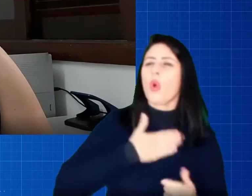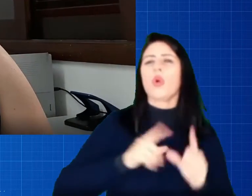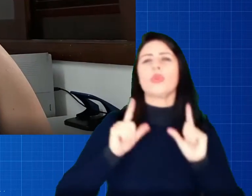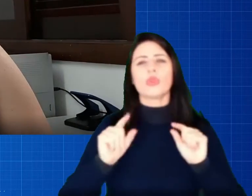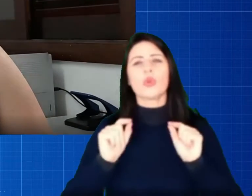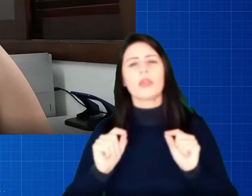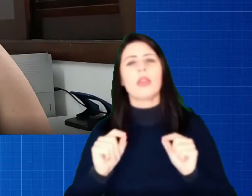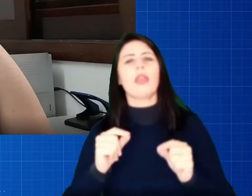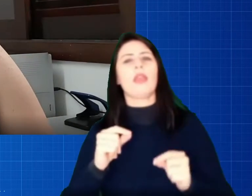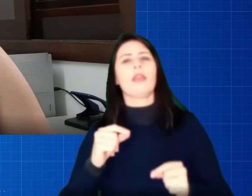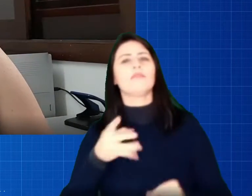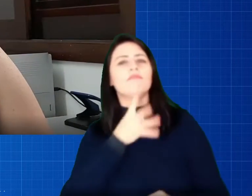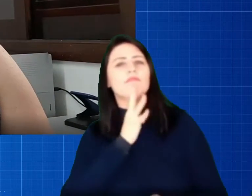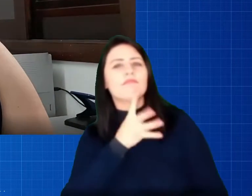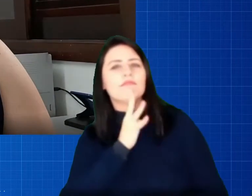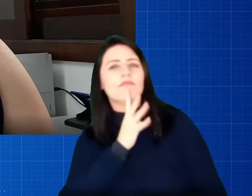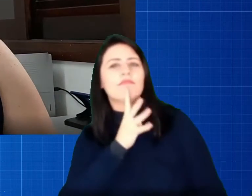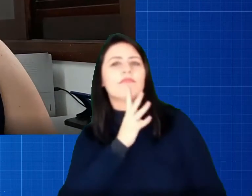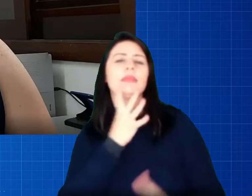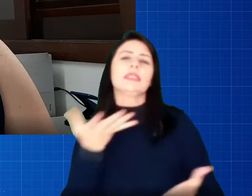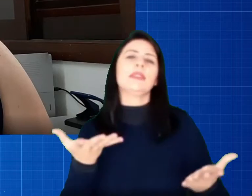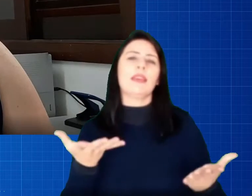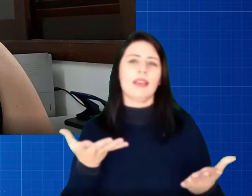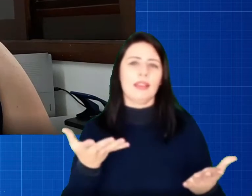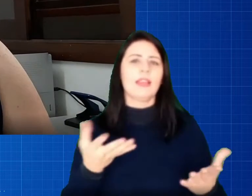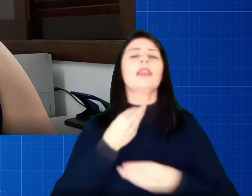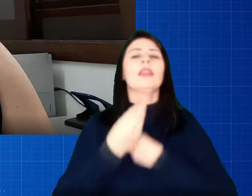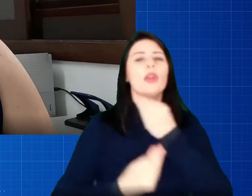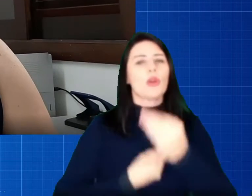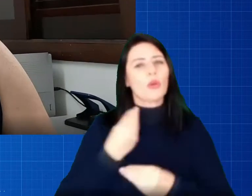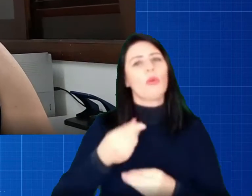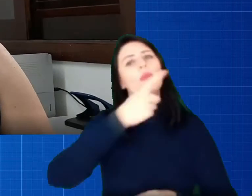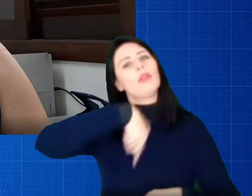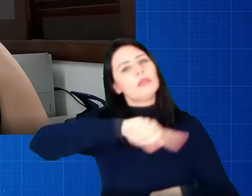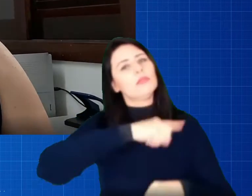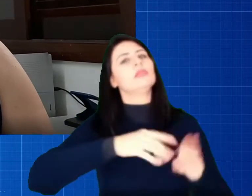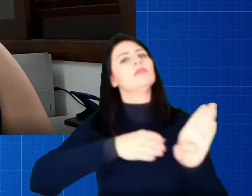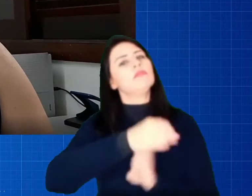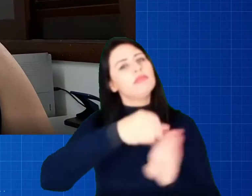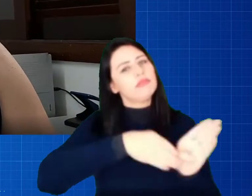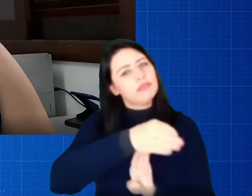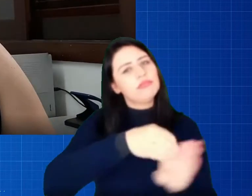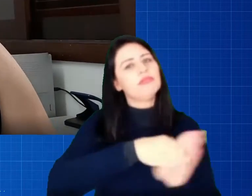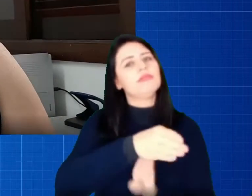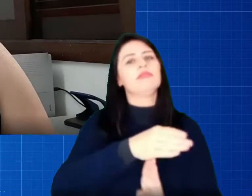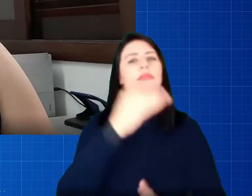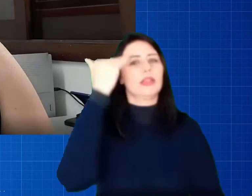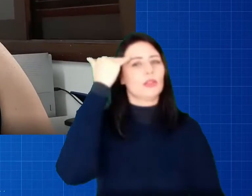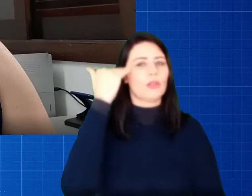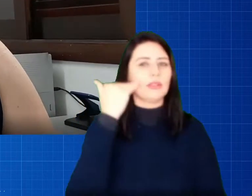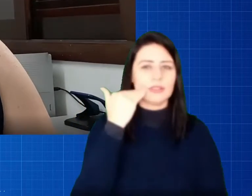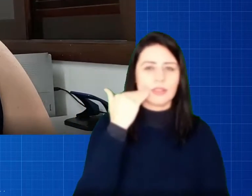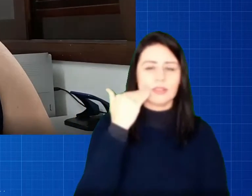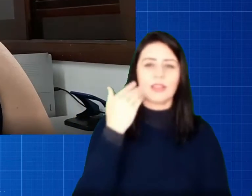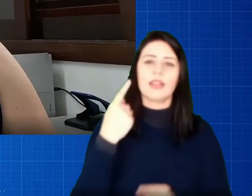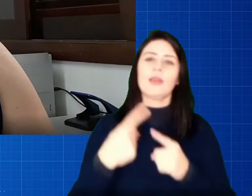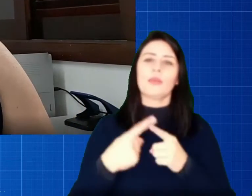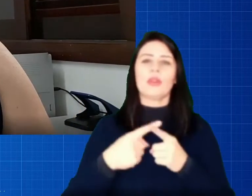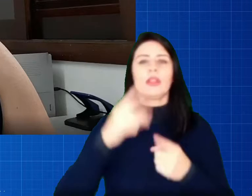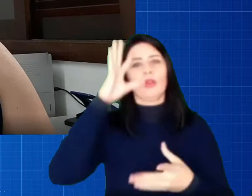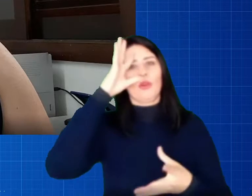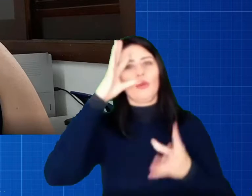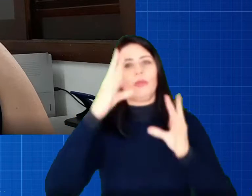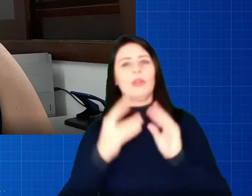conhecer a sua orientação. E, à medida do possível, nós tentamos dar essa orientação para os adolescentes,